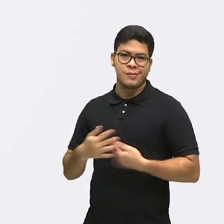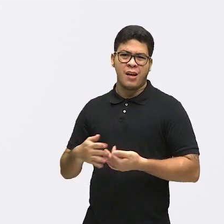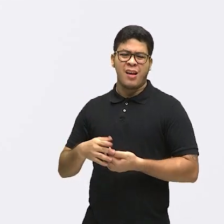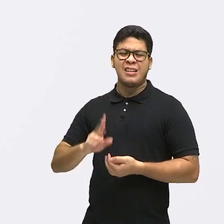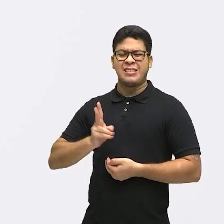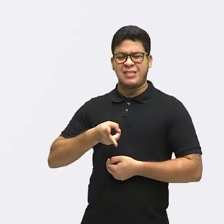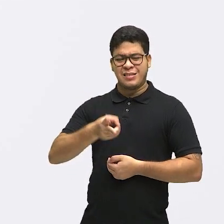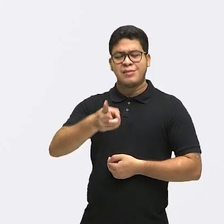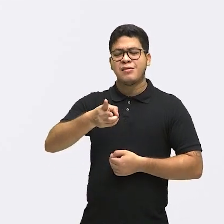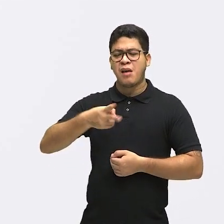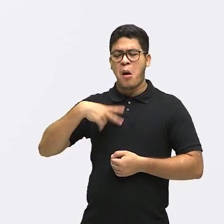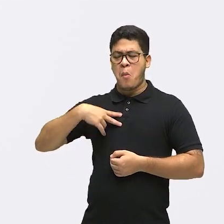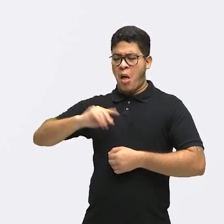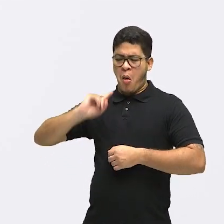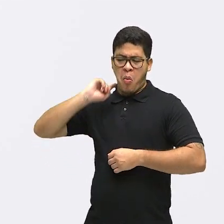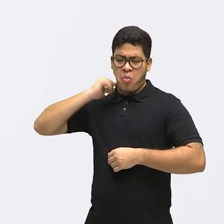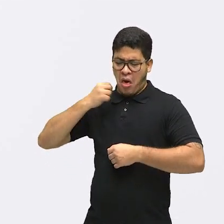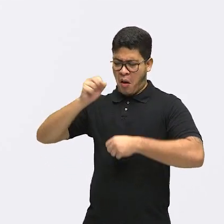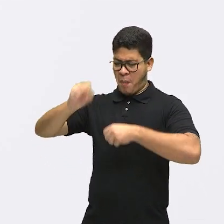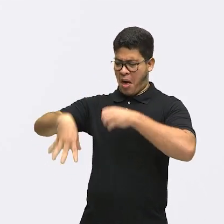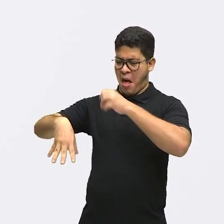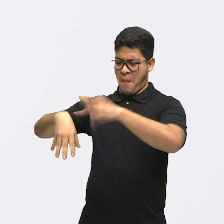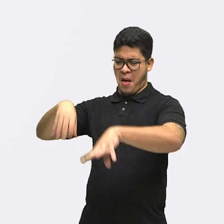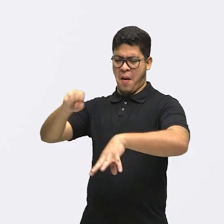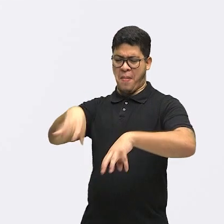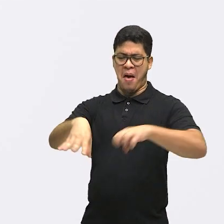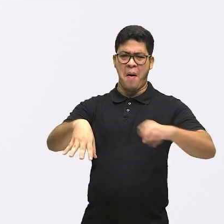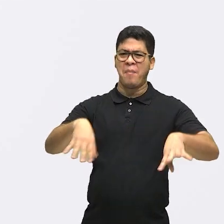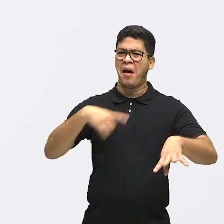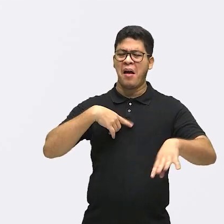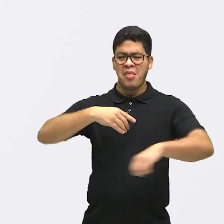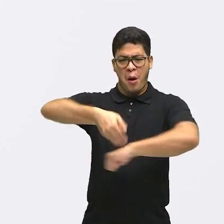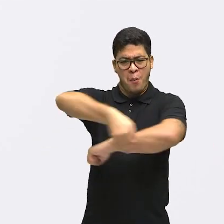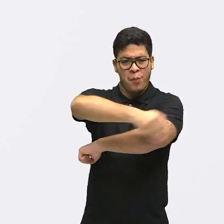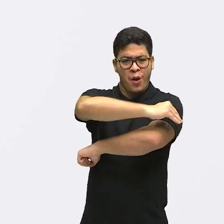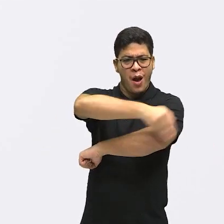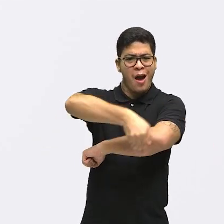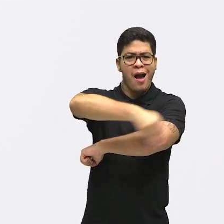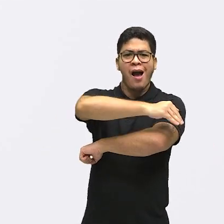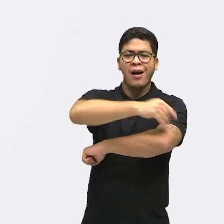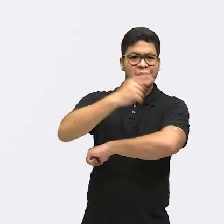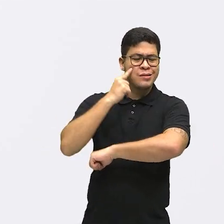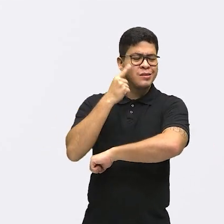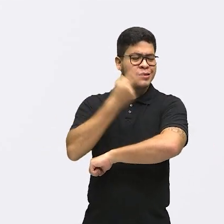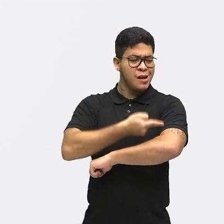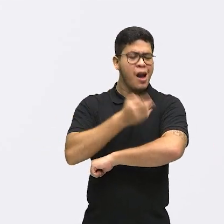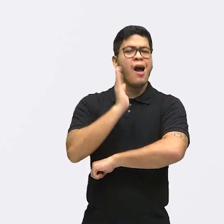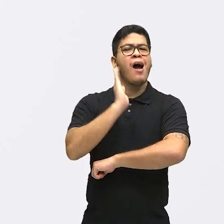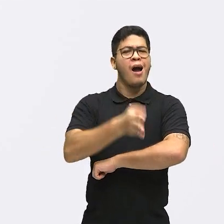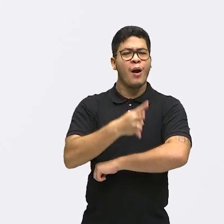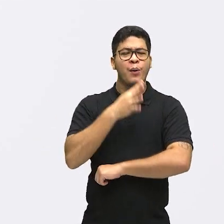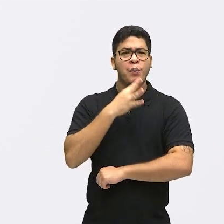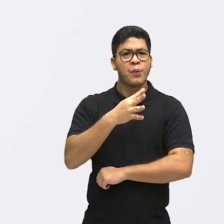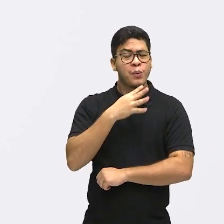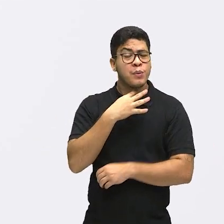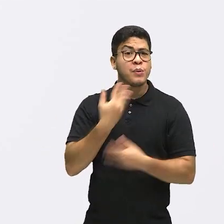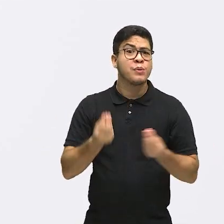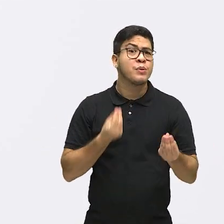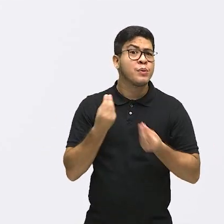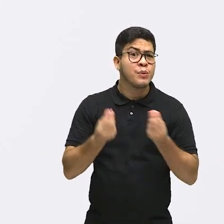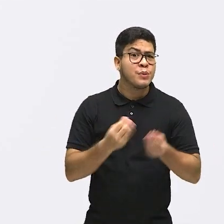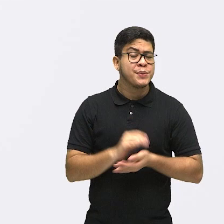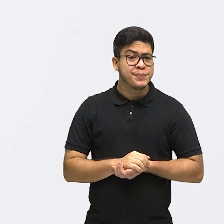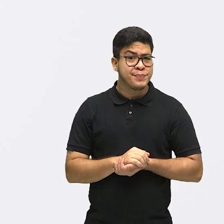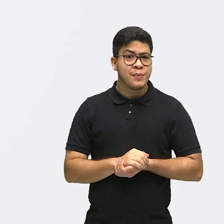lixeiras viciadas, né? Que são os lixos jogados aí naquela esquina da rua, naquele cantinho, naquele campinho que ninguém não